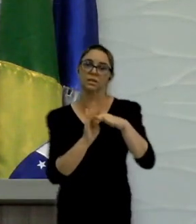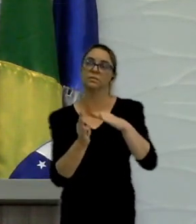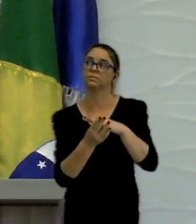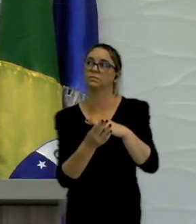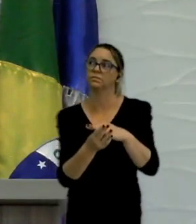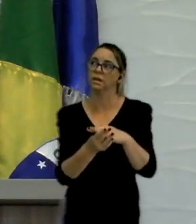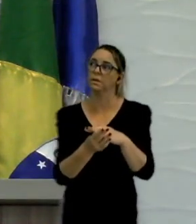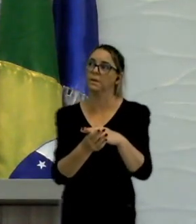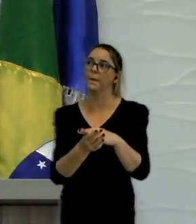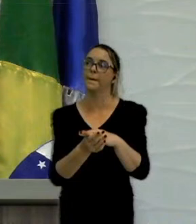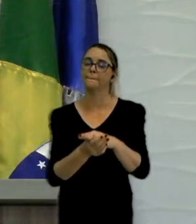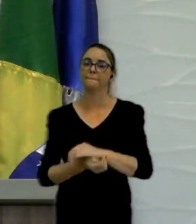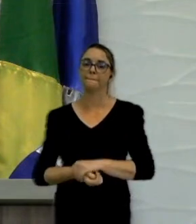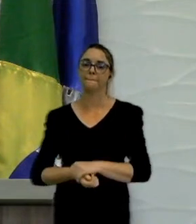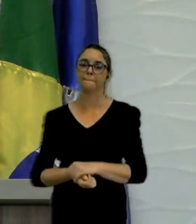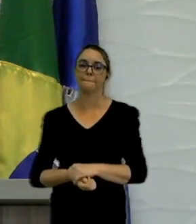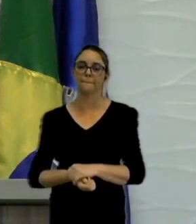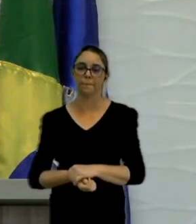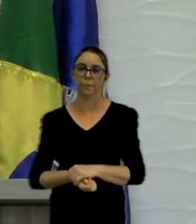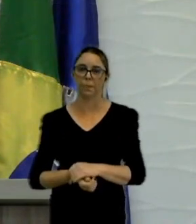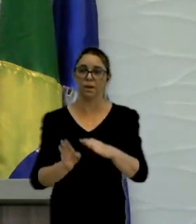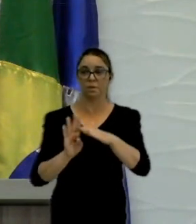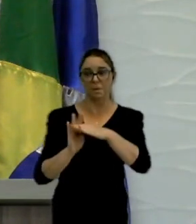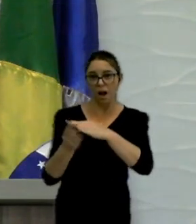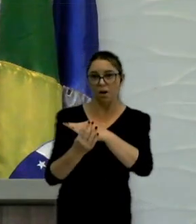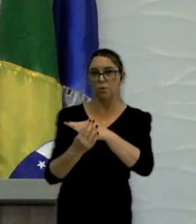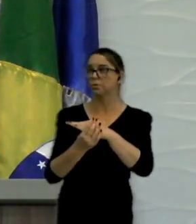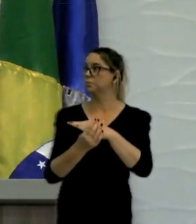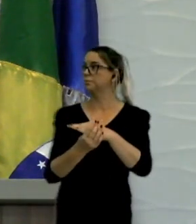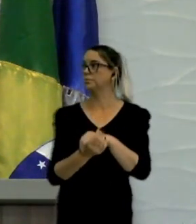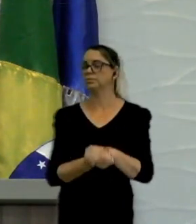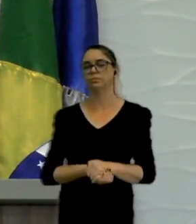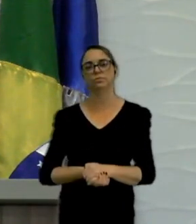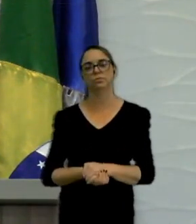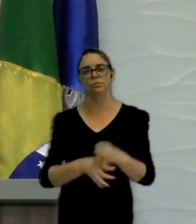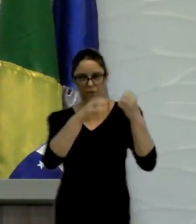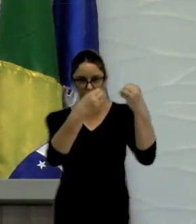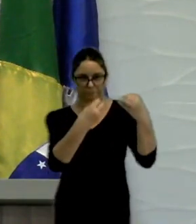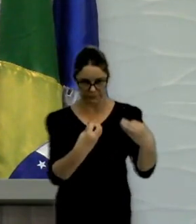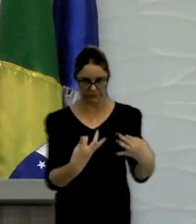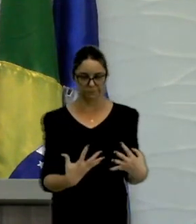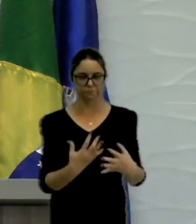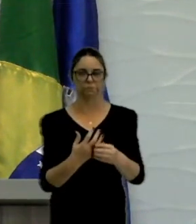um bairro que na rua 7, deixa eu dizer aqui tudo direitinho,